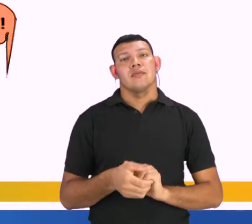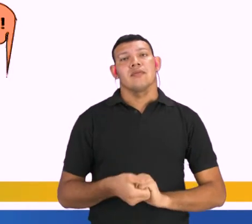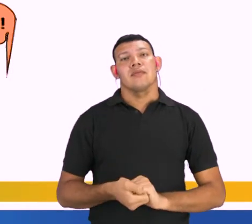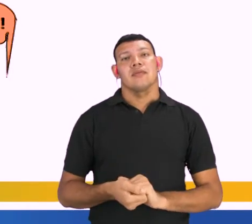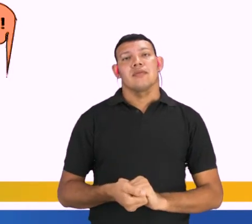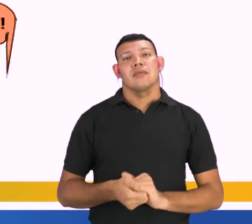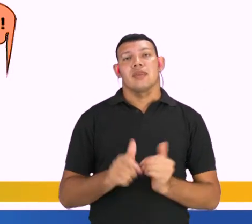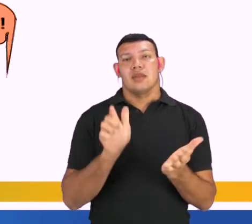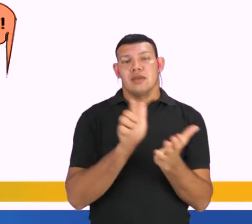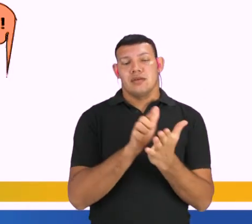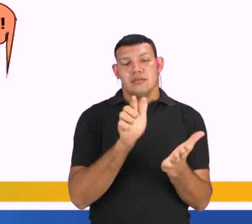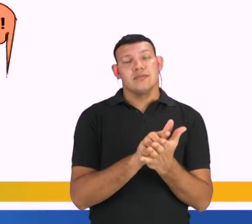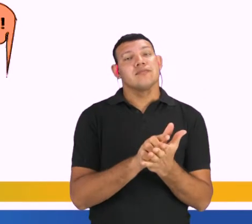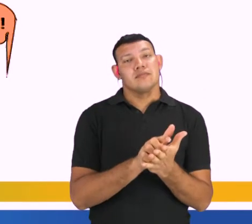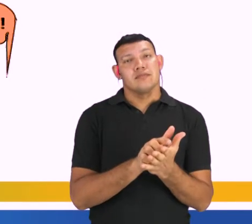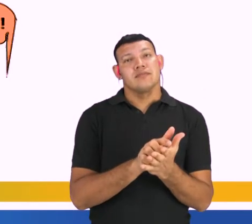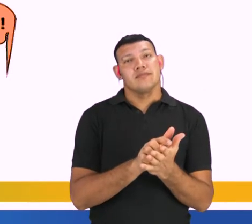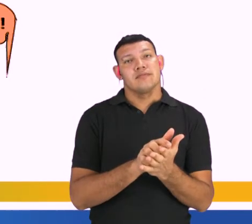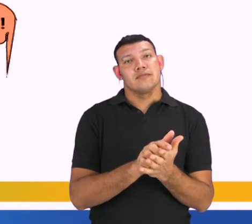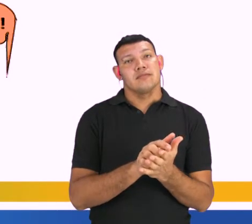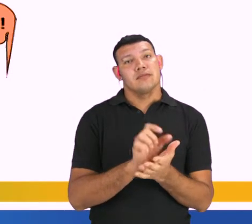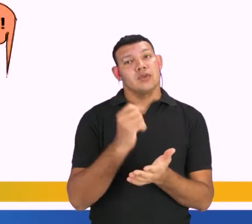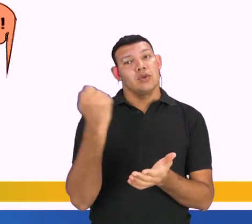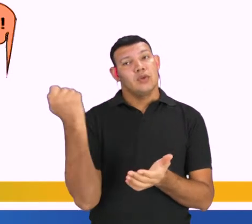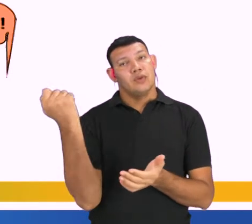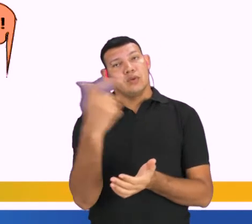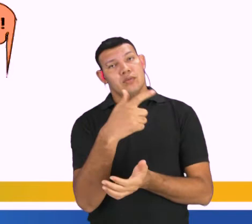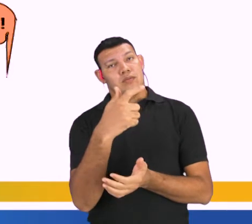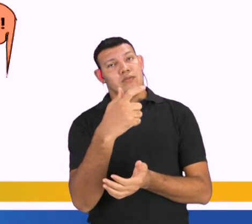página do que, por exemplo, na linguagem oral.